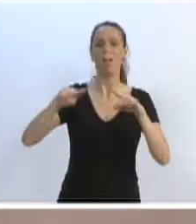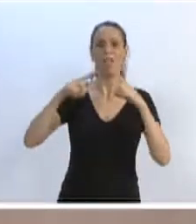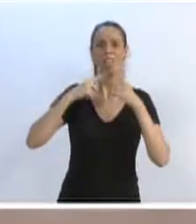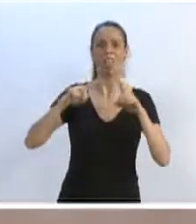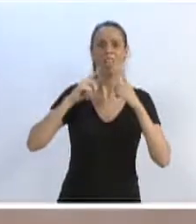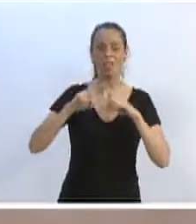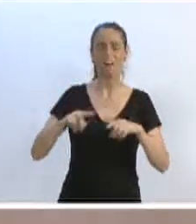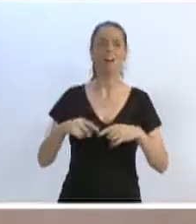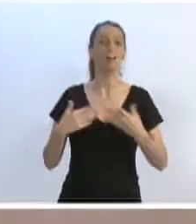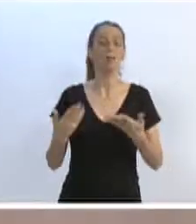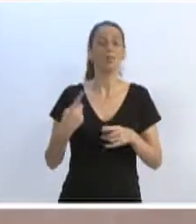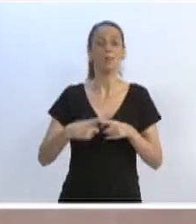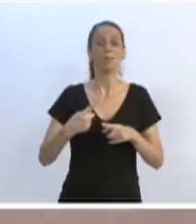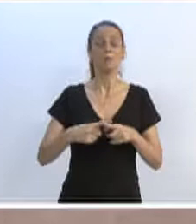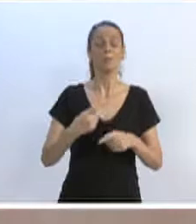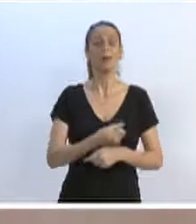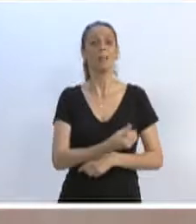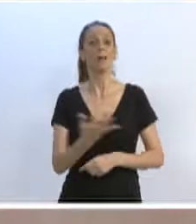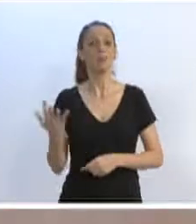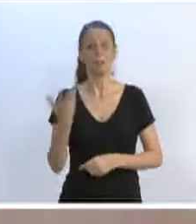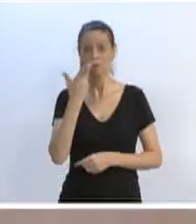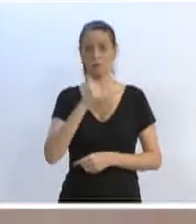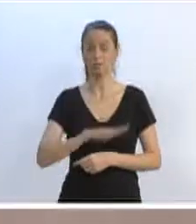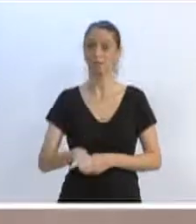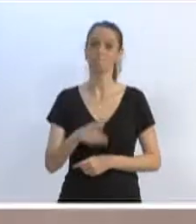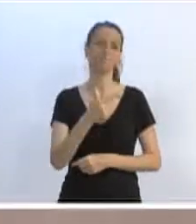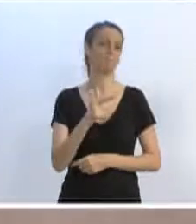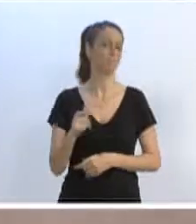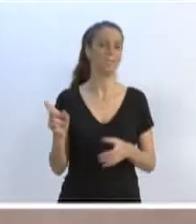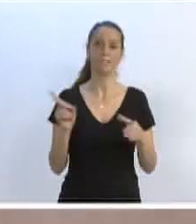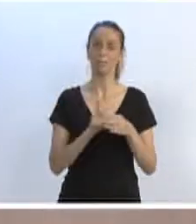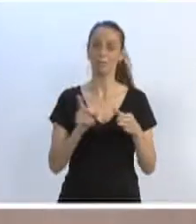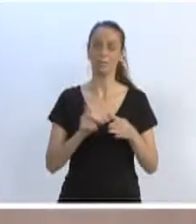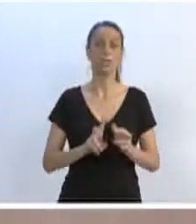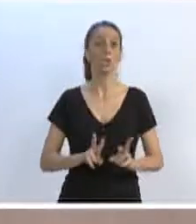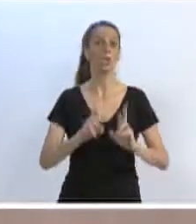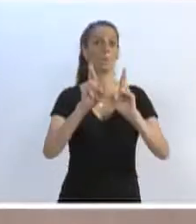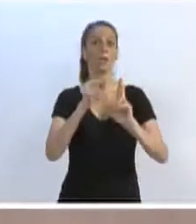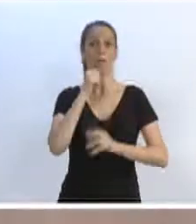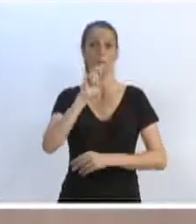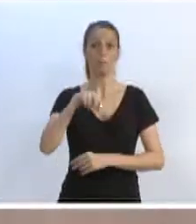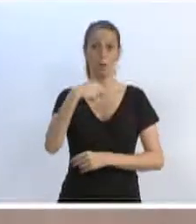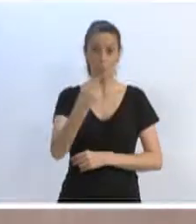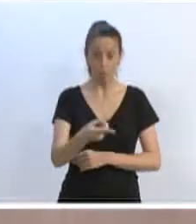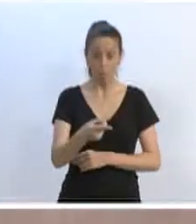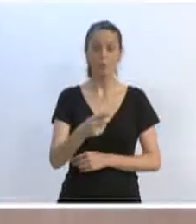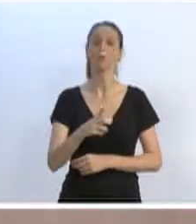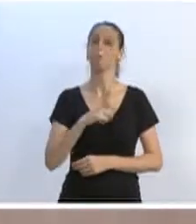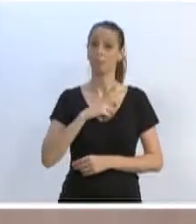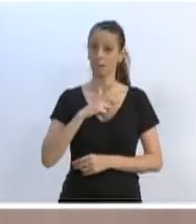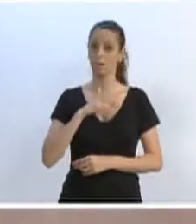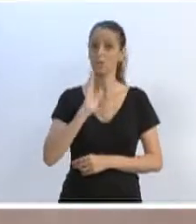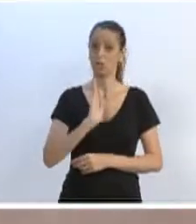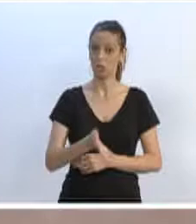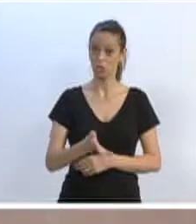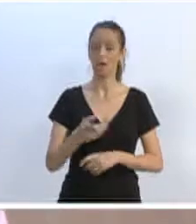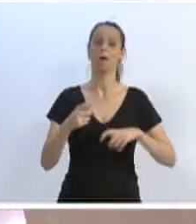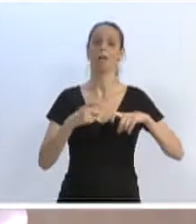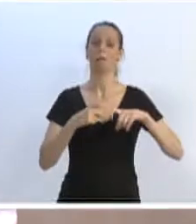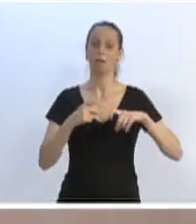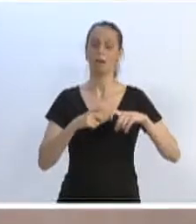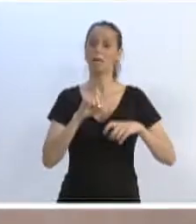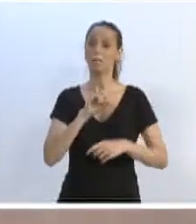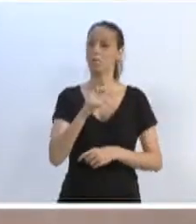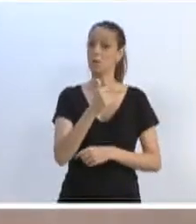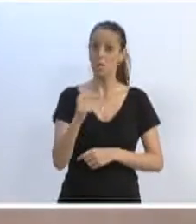que estavam sem o atendimento. Que bom que semana que vem chegue. E se não chegar, vereador Zeca, eu vou voltar a cobrar de Vossa Excelência e do líder do